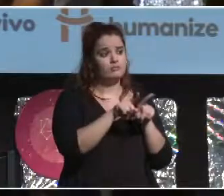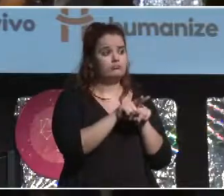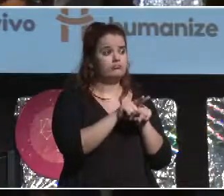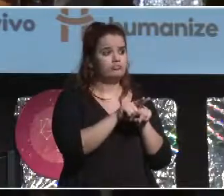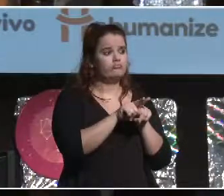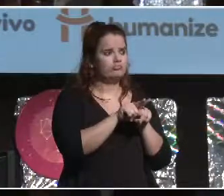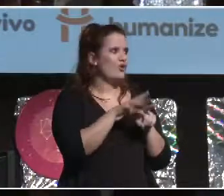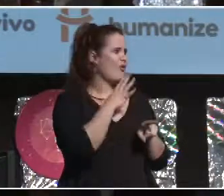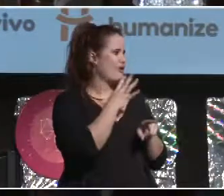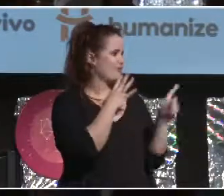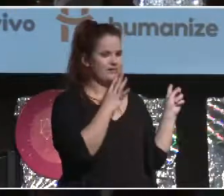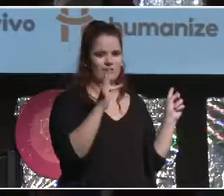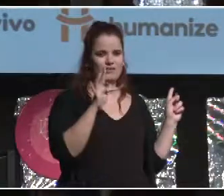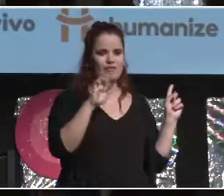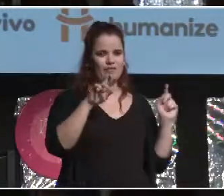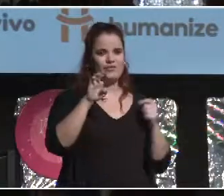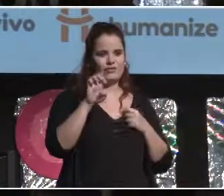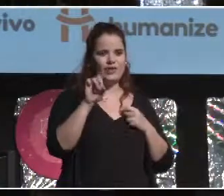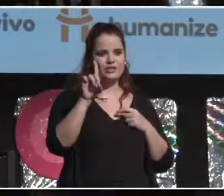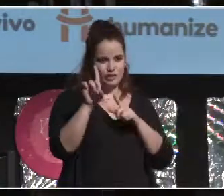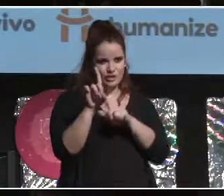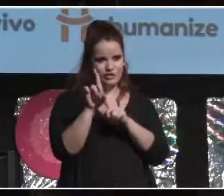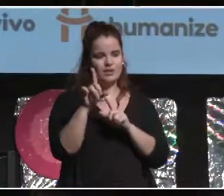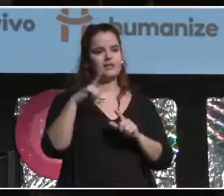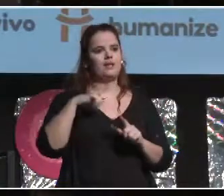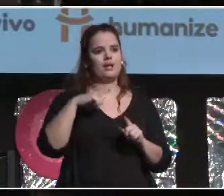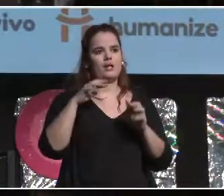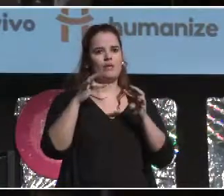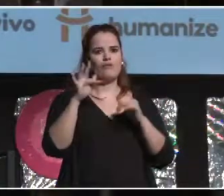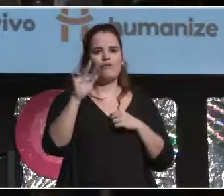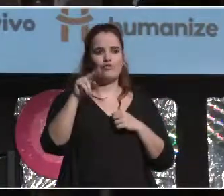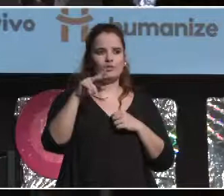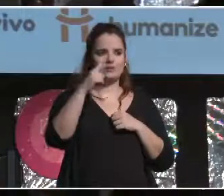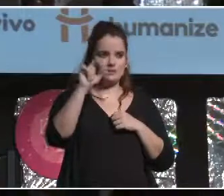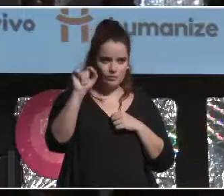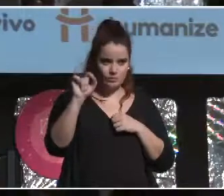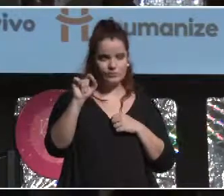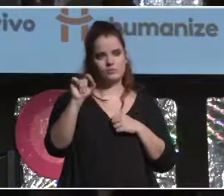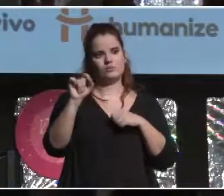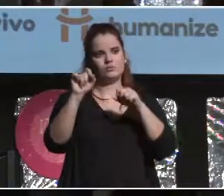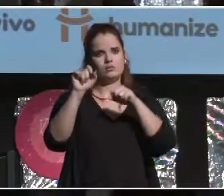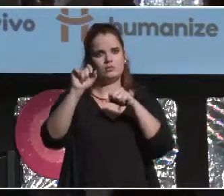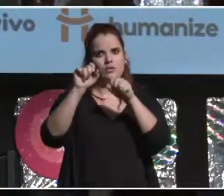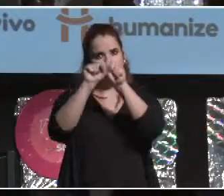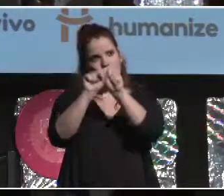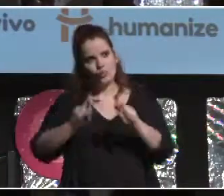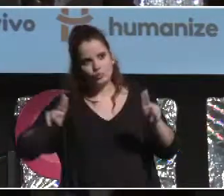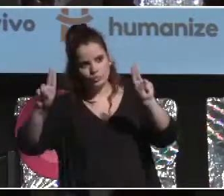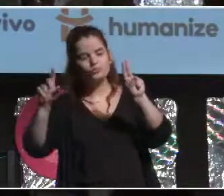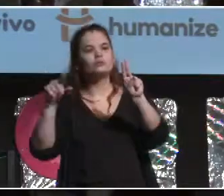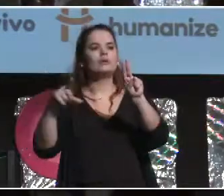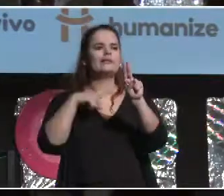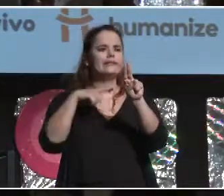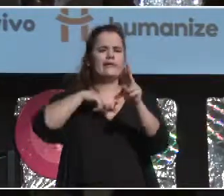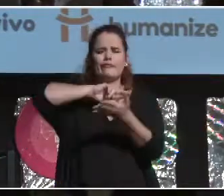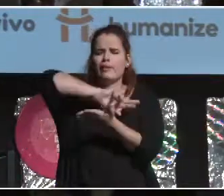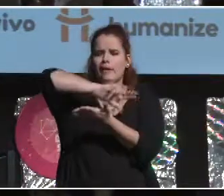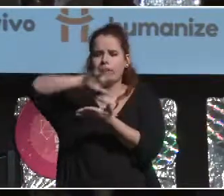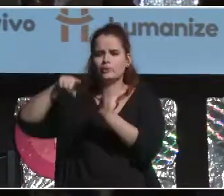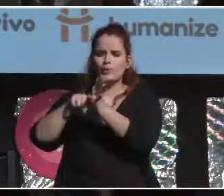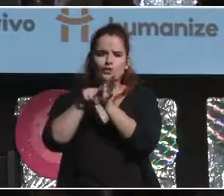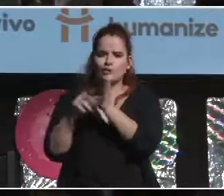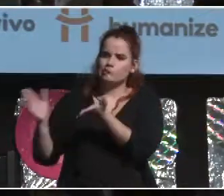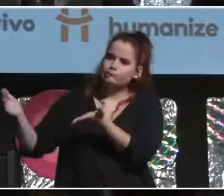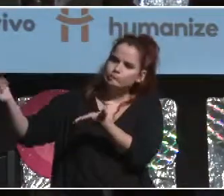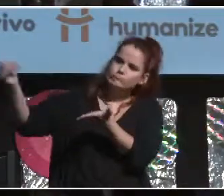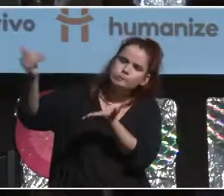o Fred, a Fundação das Nações Unidas tem vários projetos de levantamento de dados, e eles